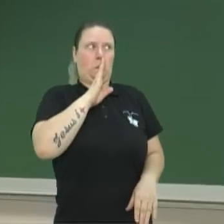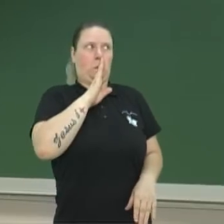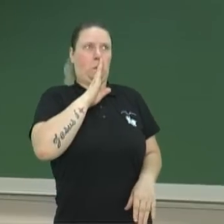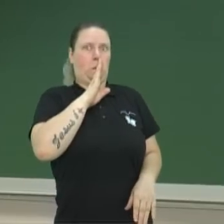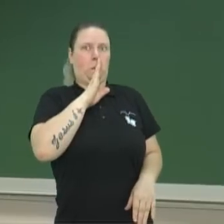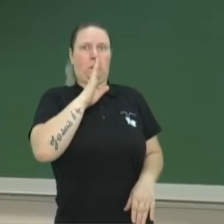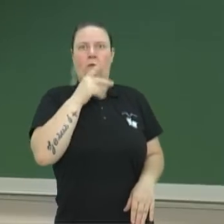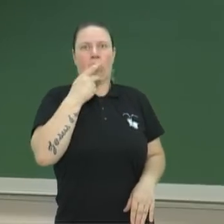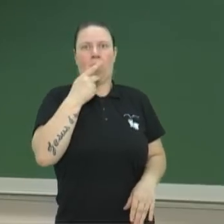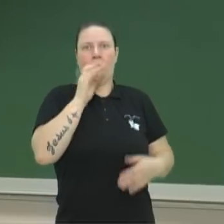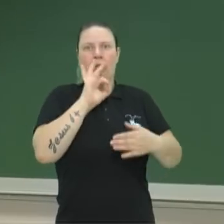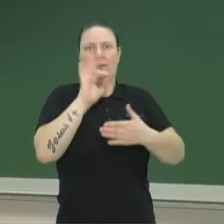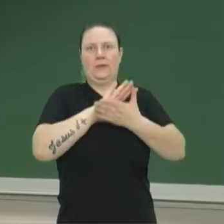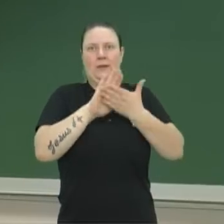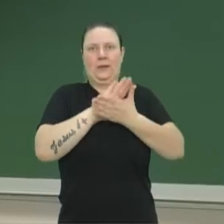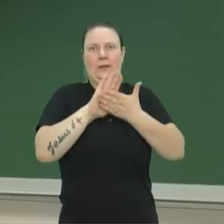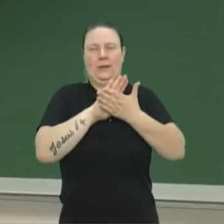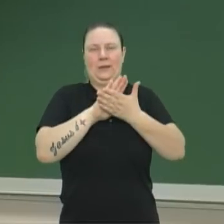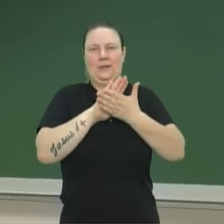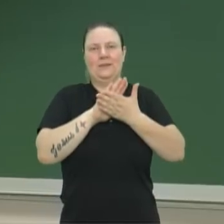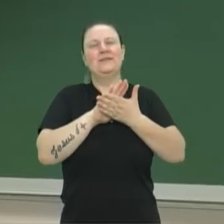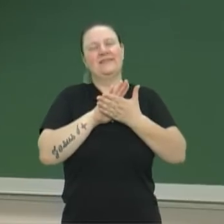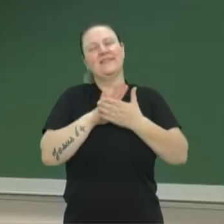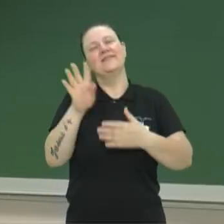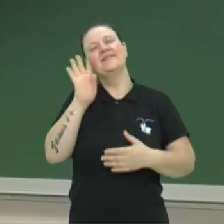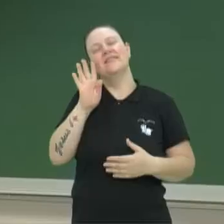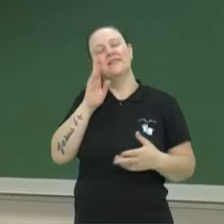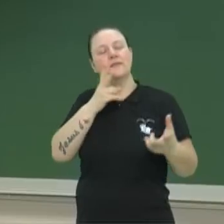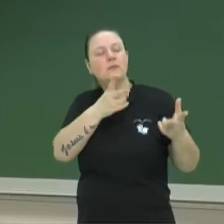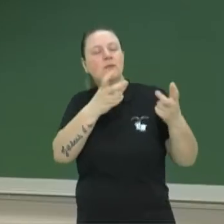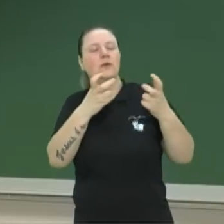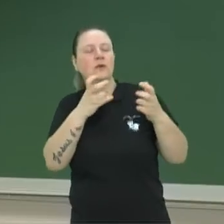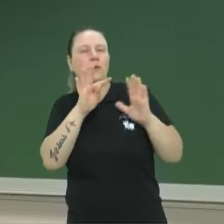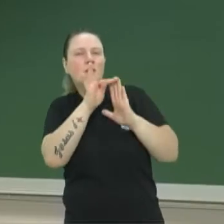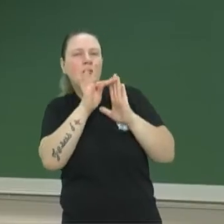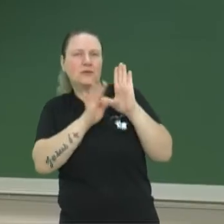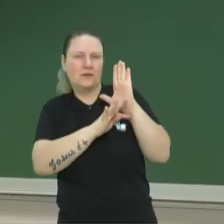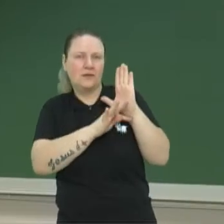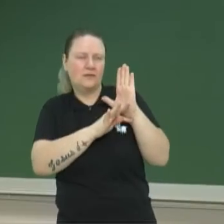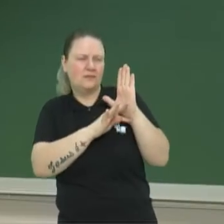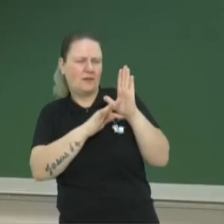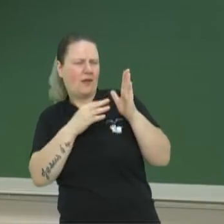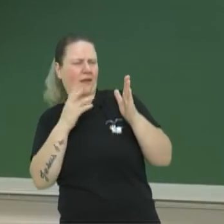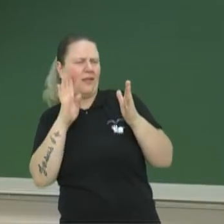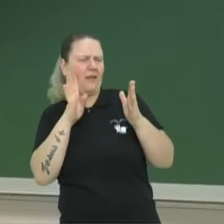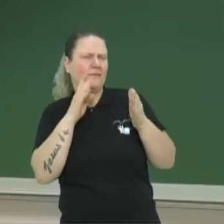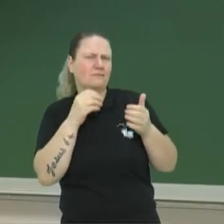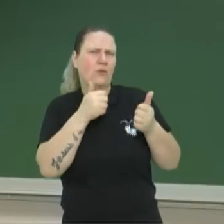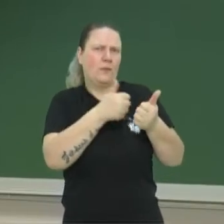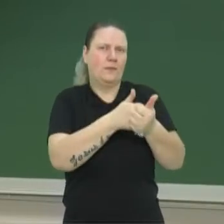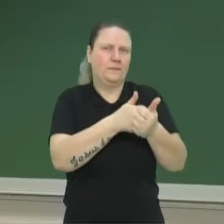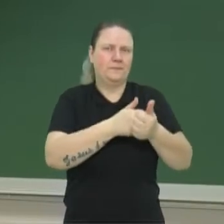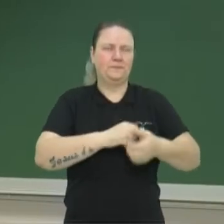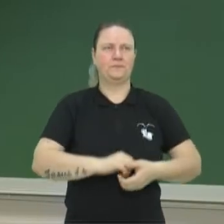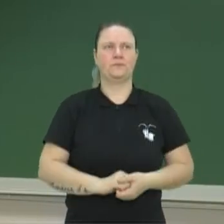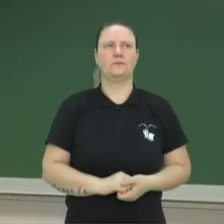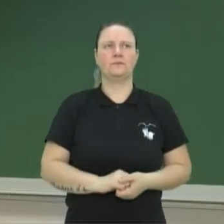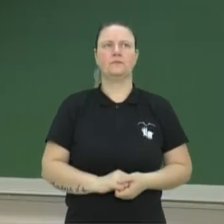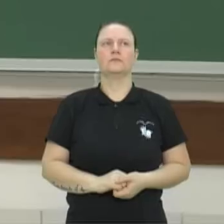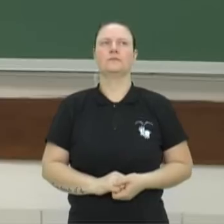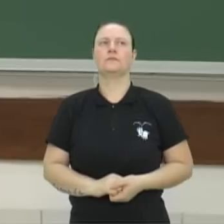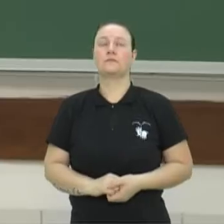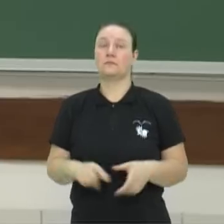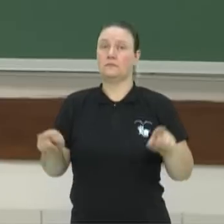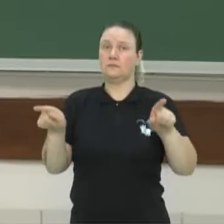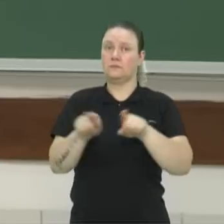doía realmente. Então, isso aí é bem legal, né? Quando a gente se aproxima do texto. Beleza? E agora vamos